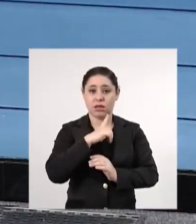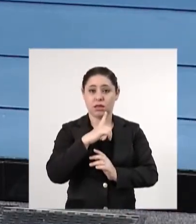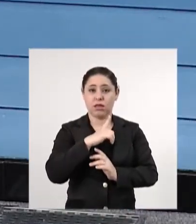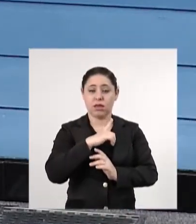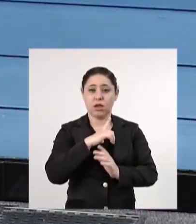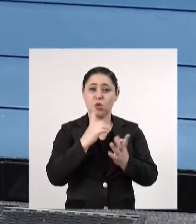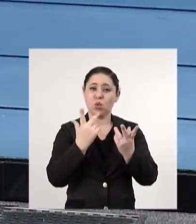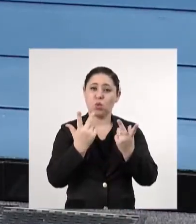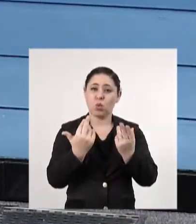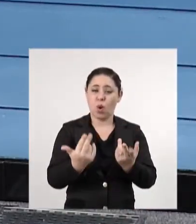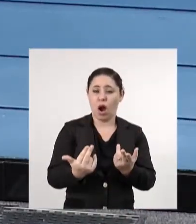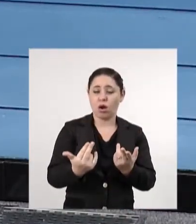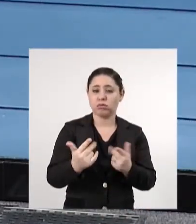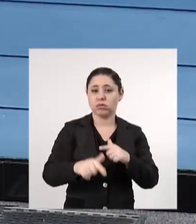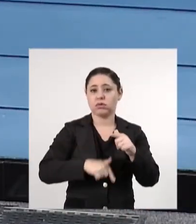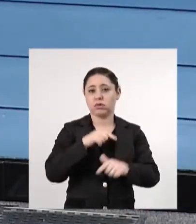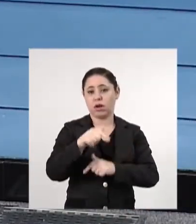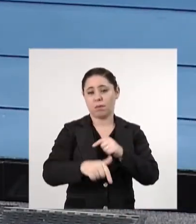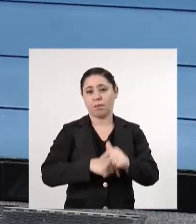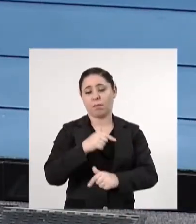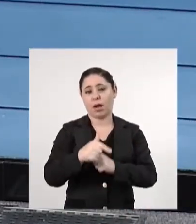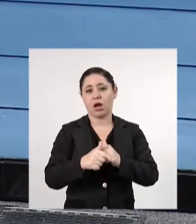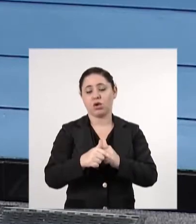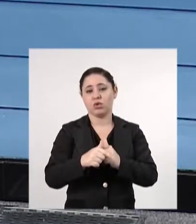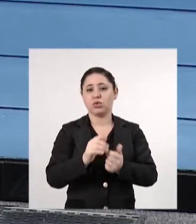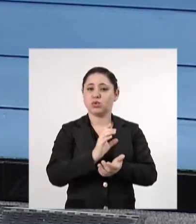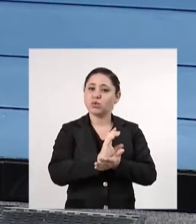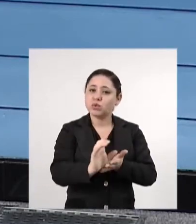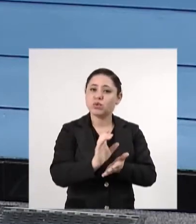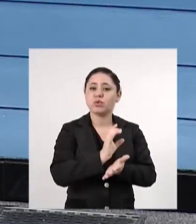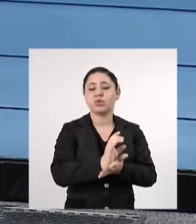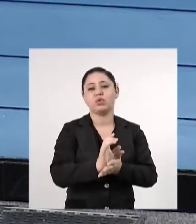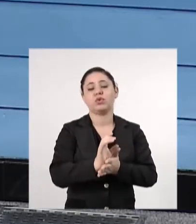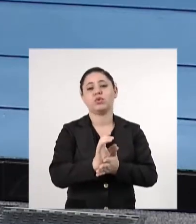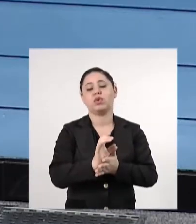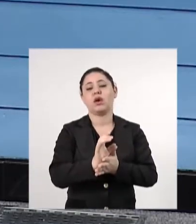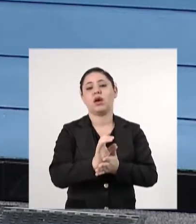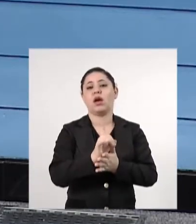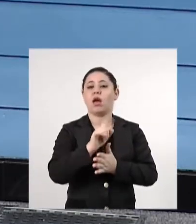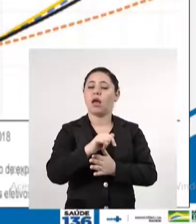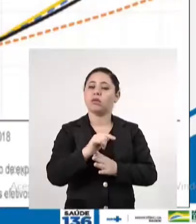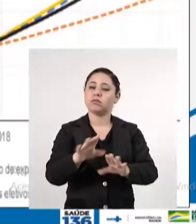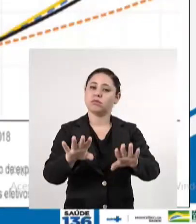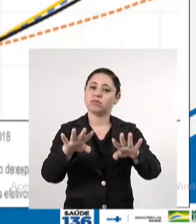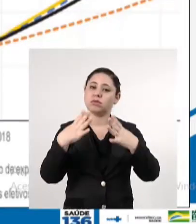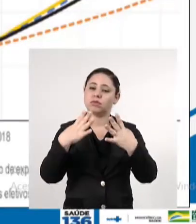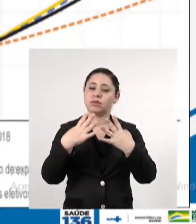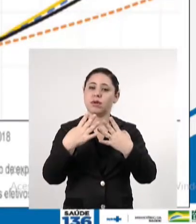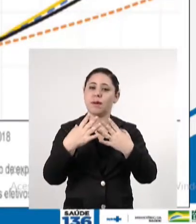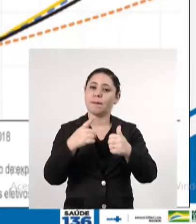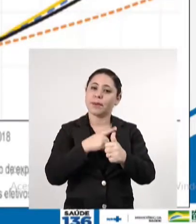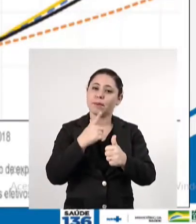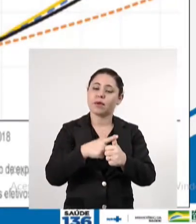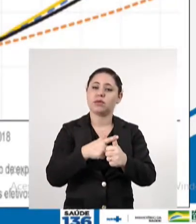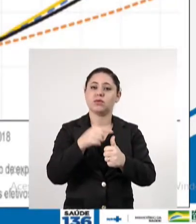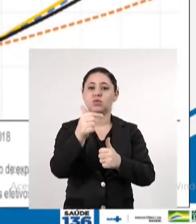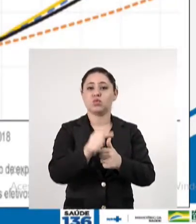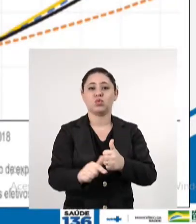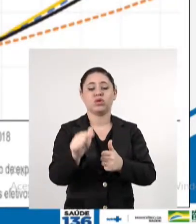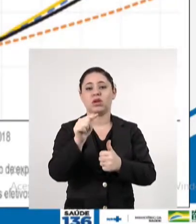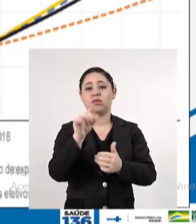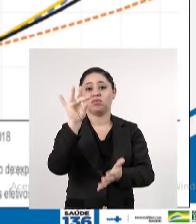mesmo formato que a gente vinha tendo do incentivo da atenção básica, né, da atenção primária, a gente não teria